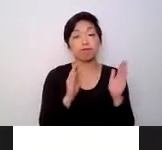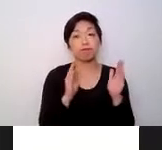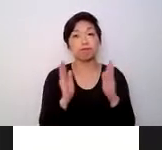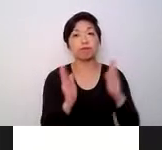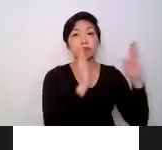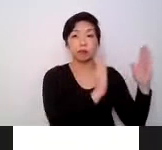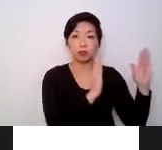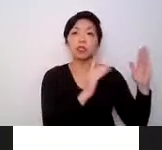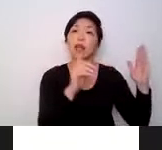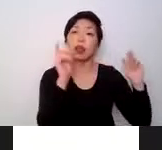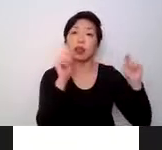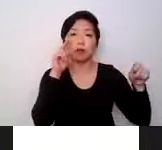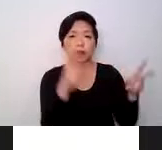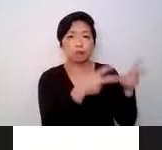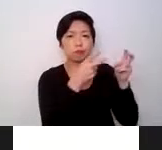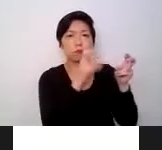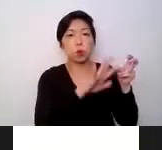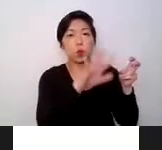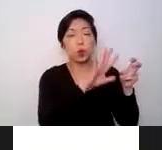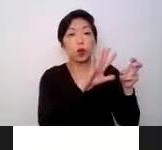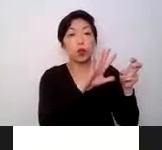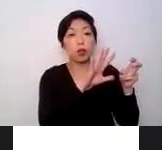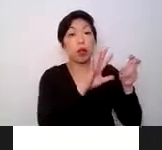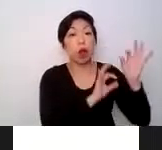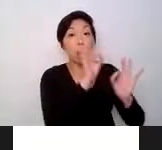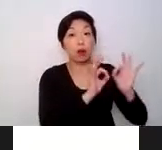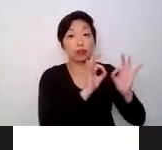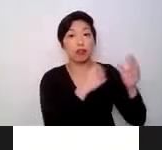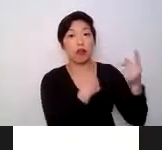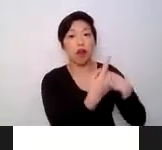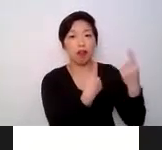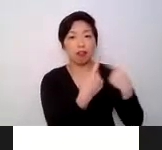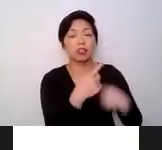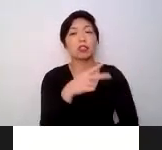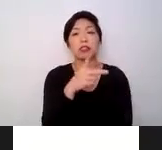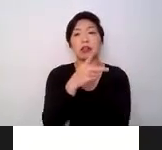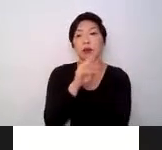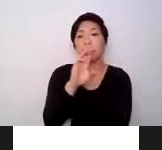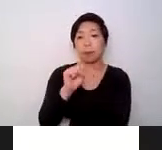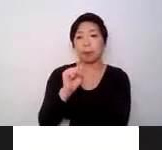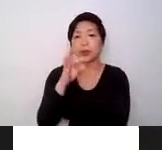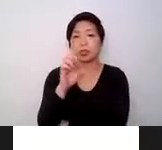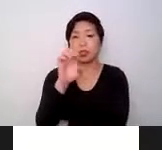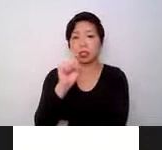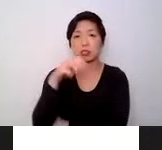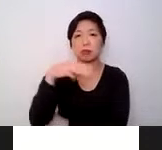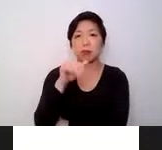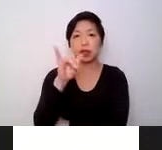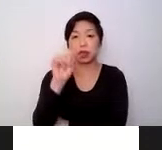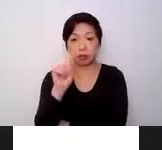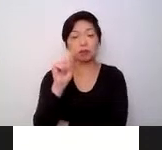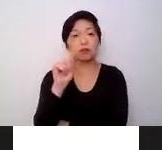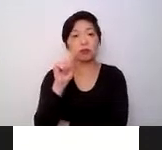consegue ver o plano de avenidas do Prestes Maia, que foi prefeito no período, segundo período da